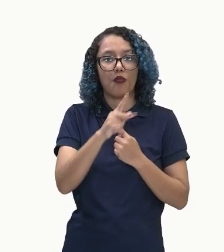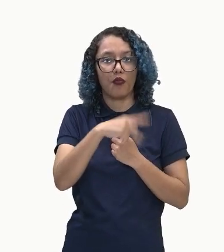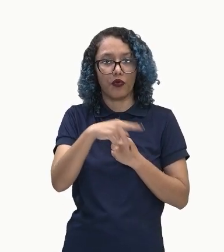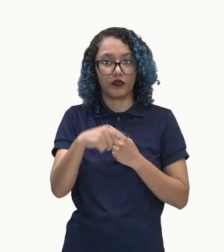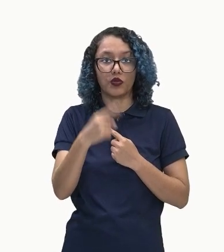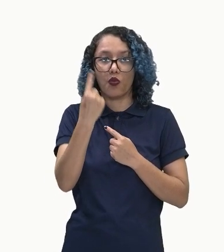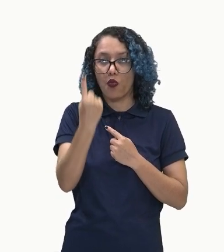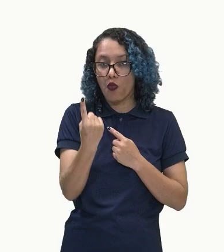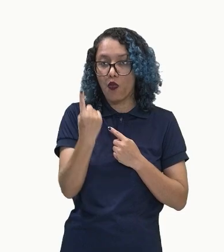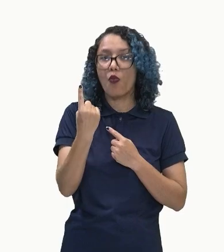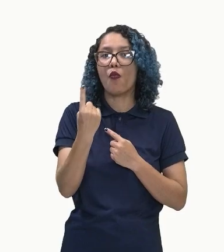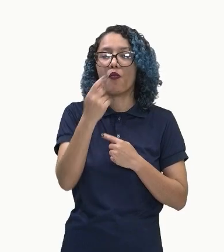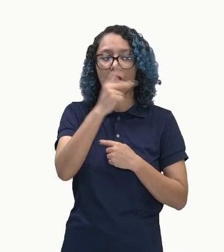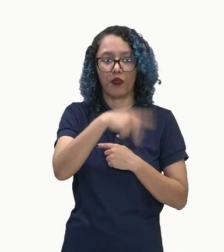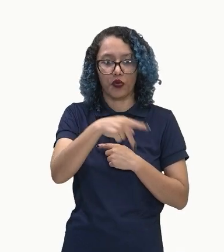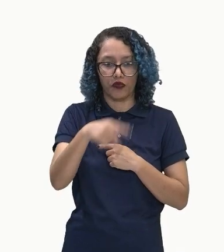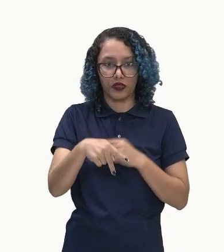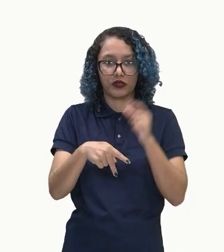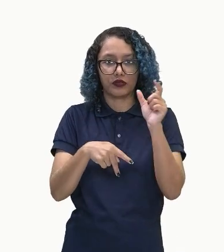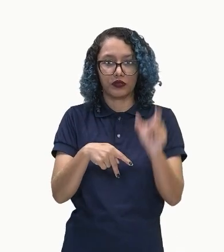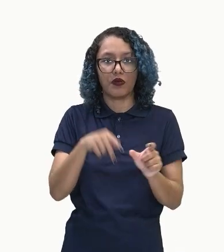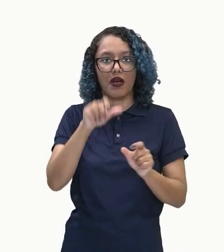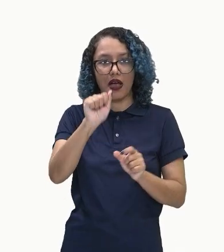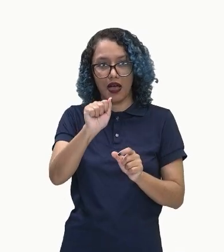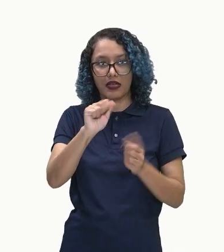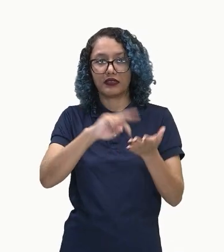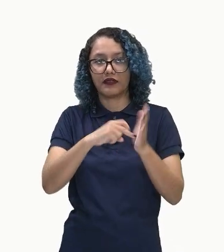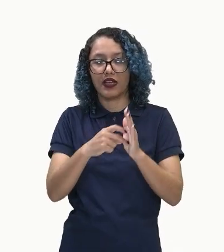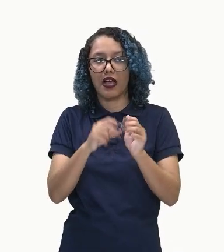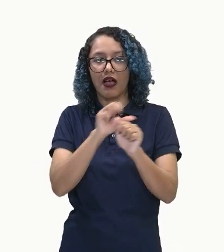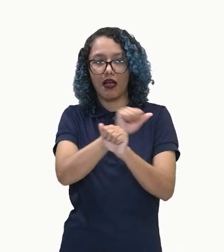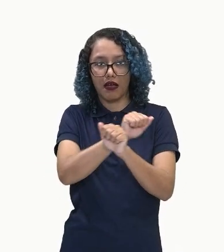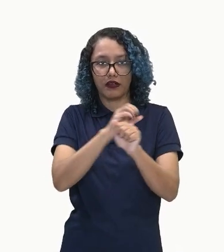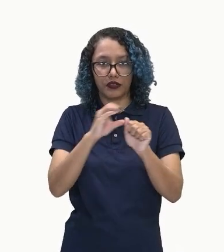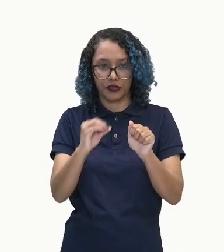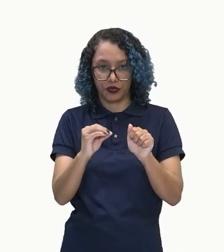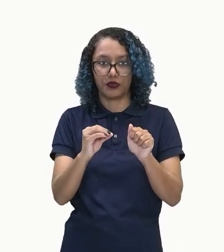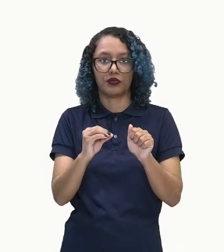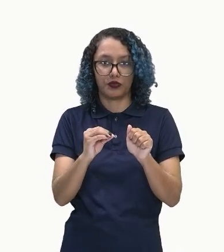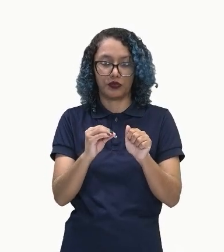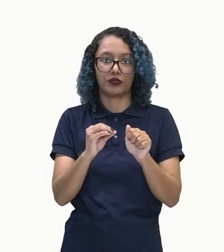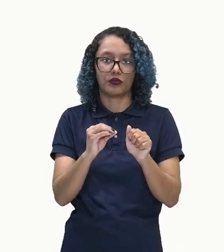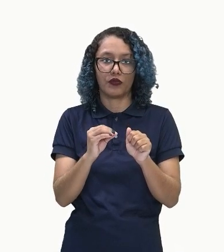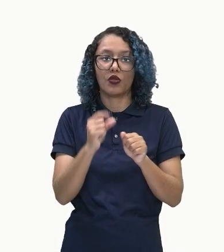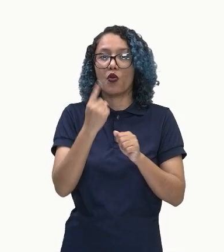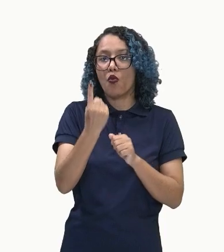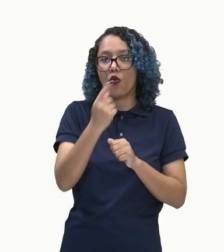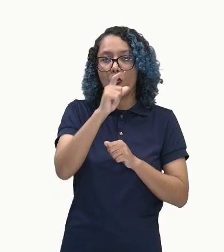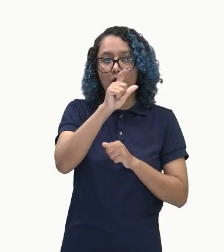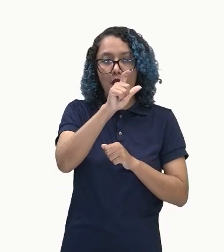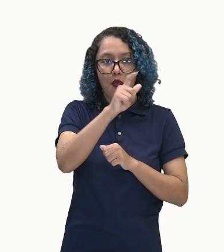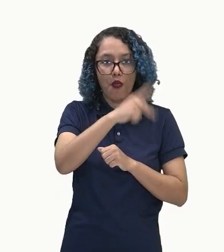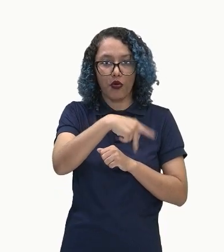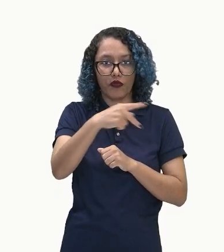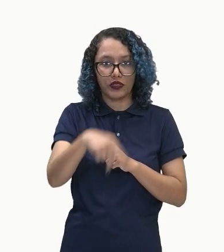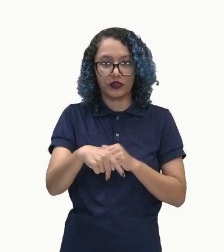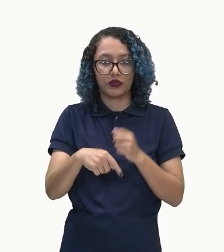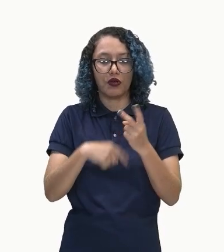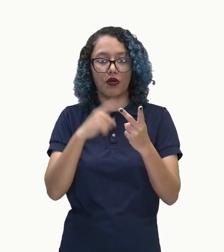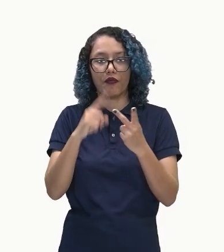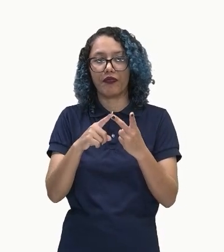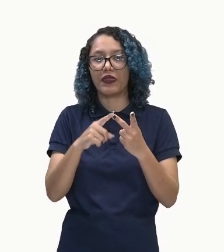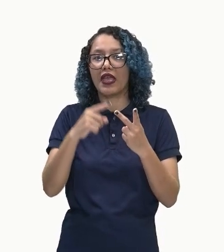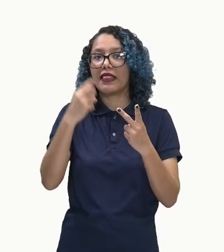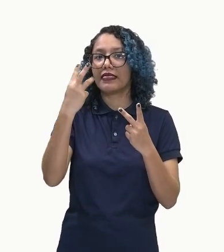artigo, tá? É um artigo indefinido. Um professor, 3 students, 3